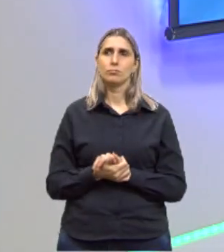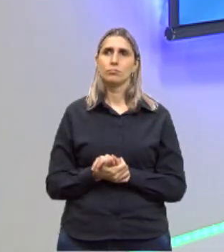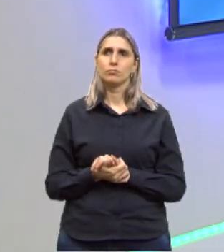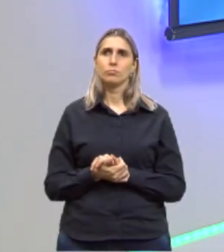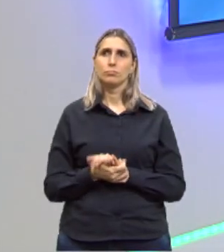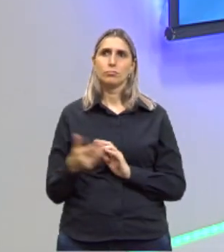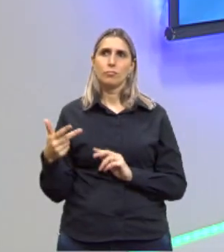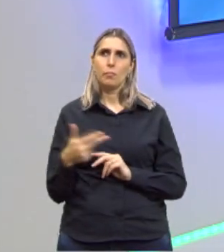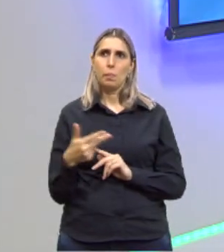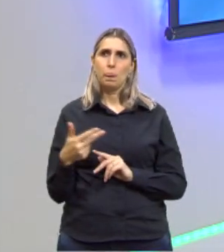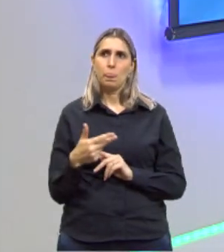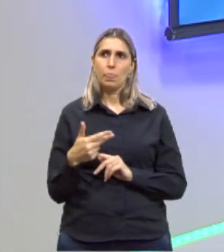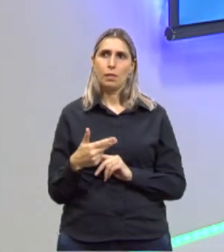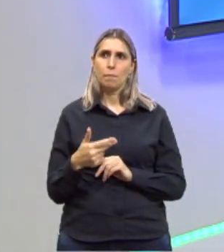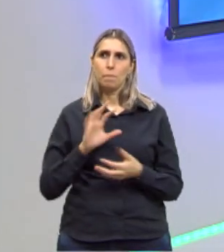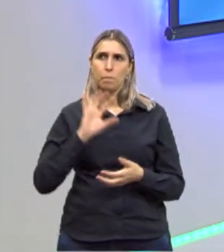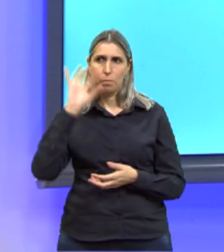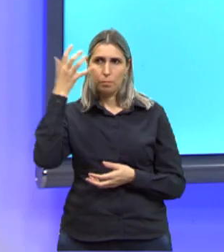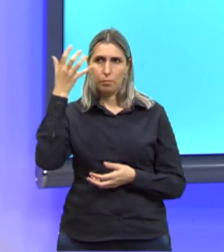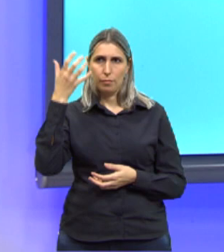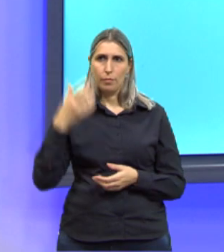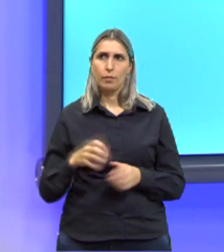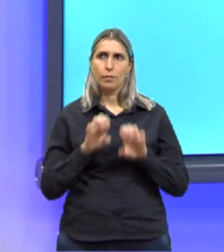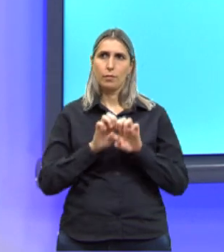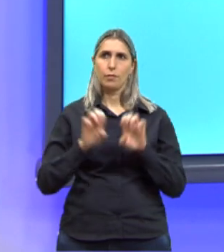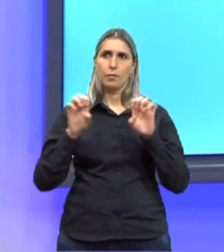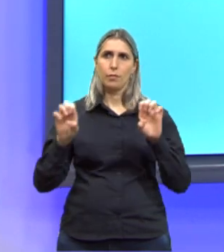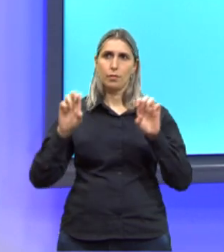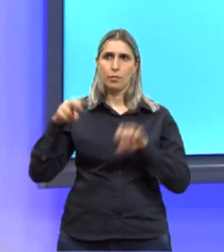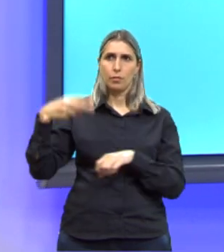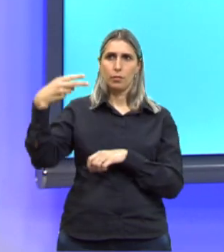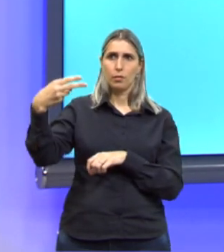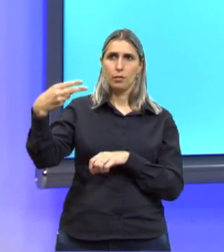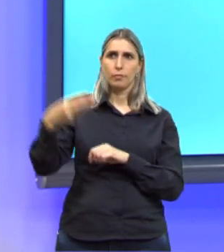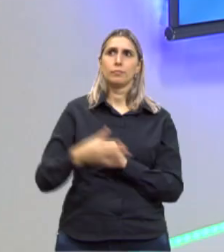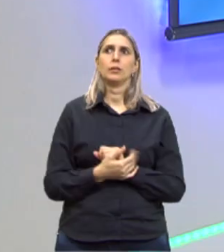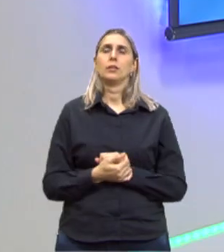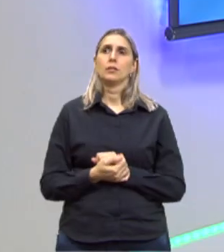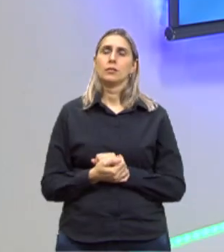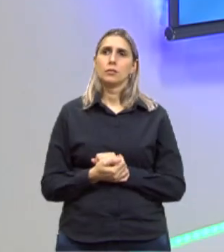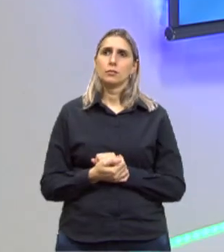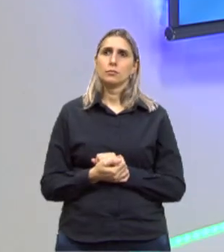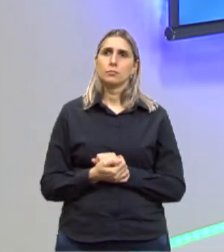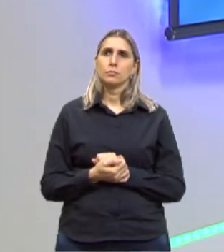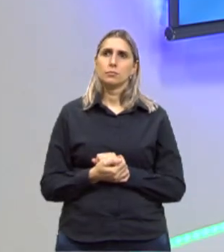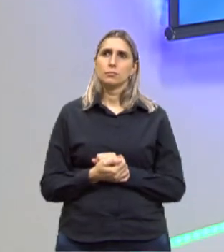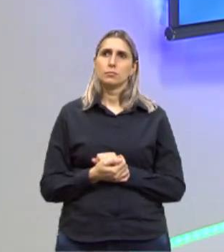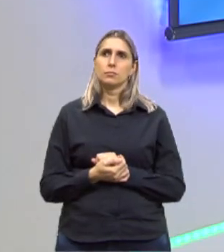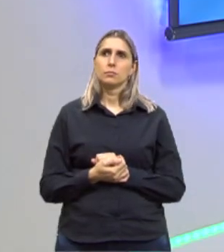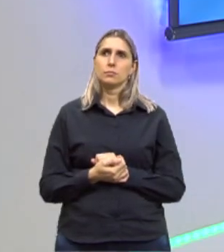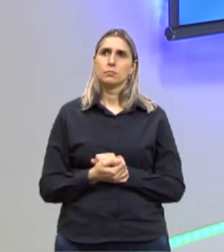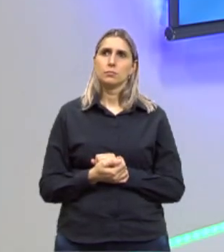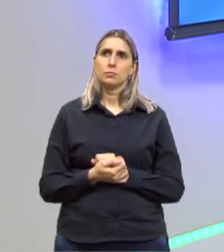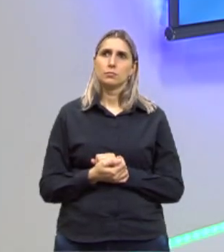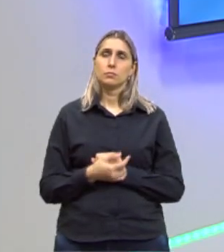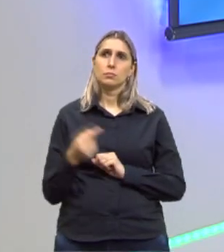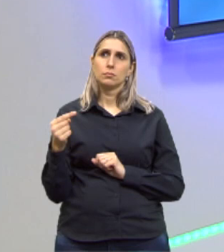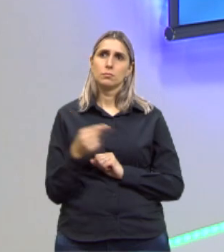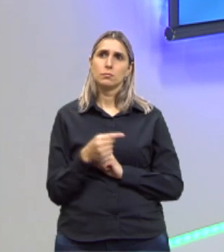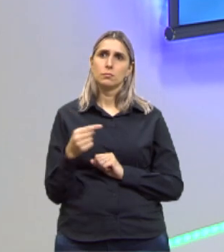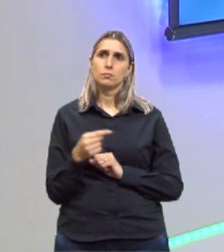o terceiro passo é resolver essa equação do segundo grau, certo? Então,